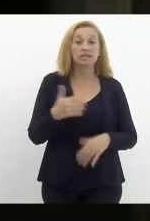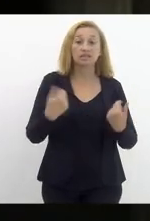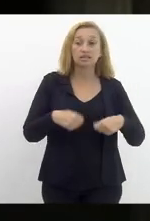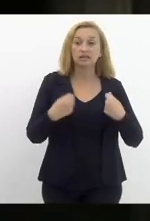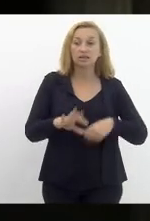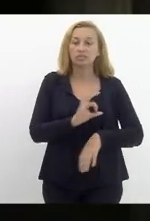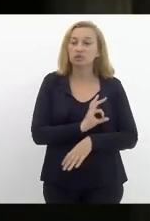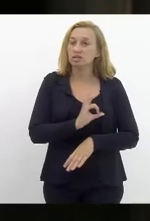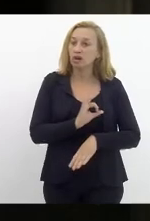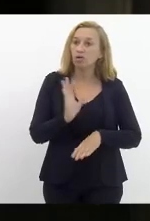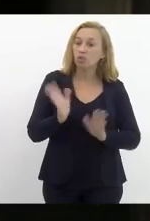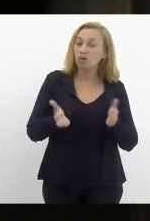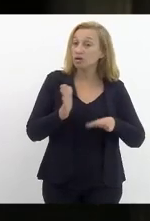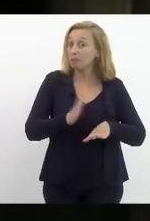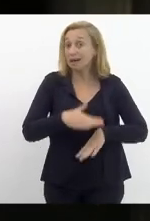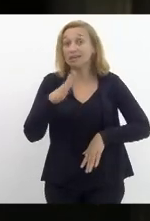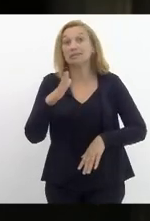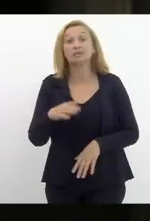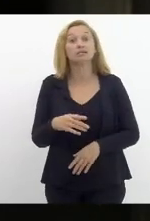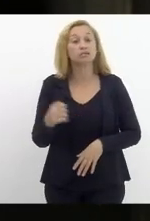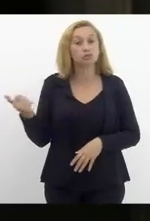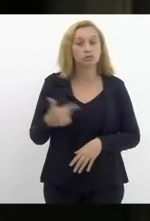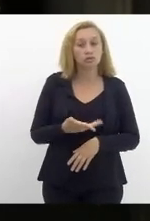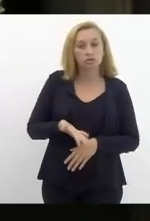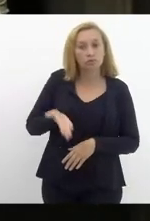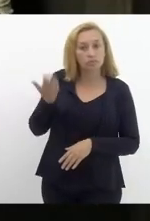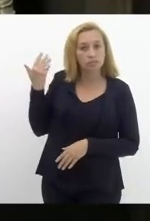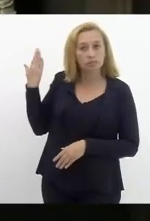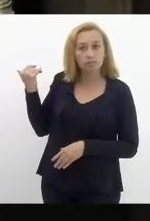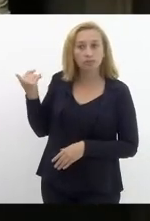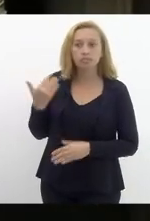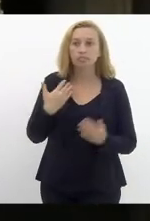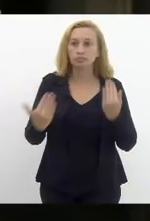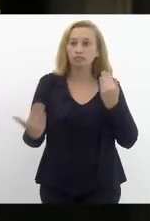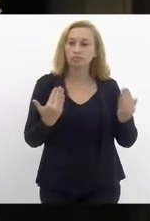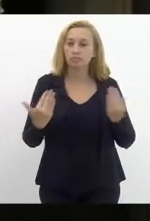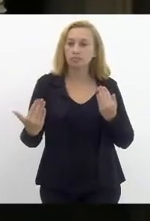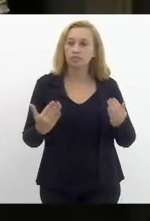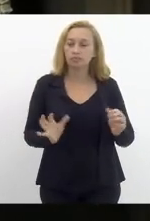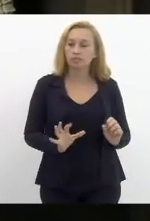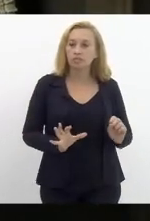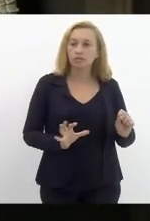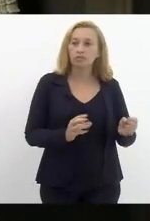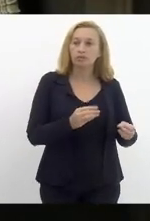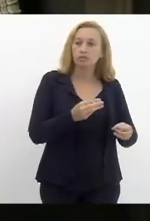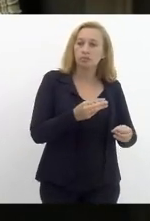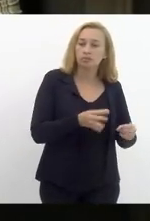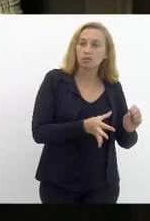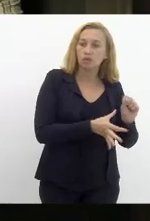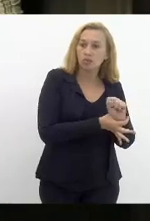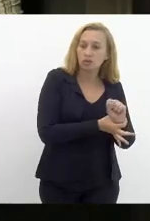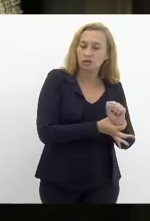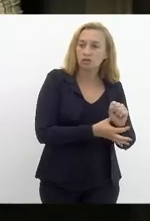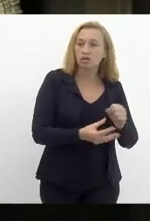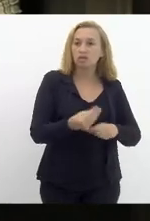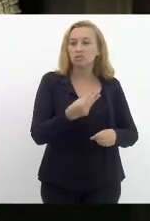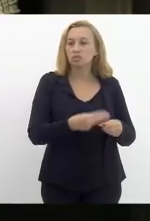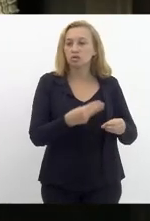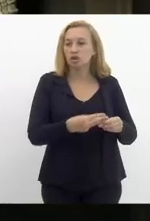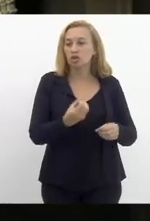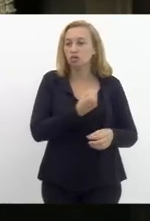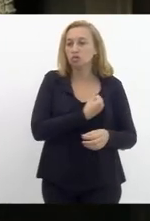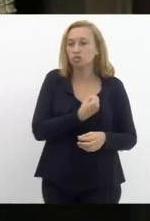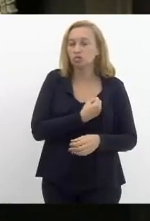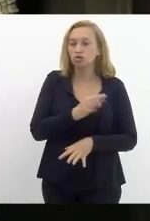é muito maior. Fazer a comparação com relação à Guarda Municipal e o número de policiais para todo um Estado